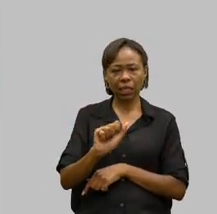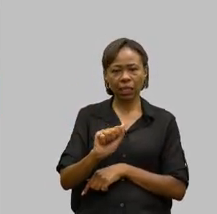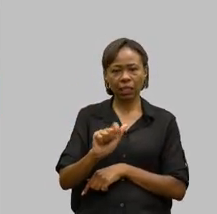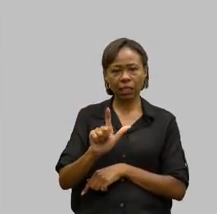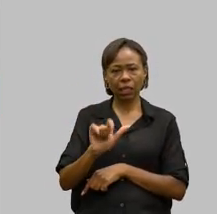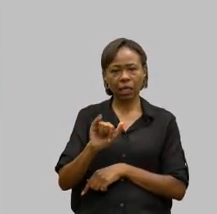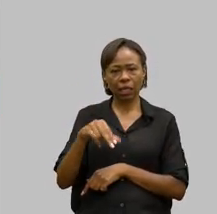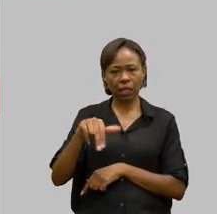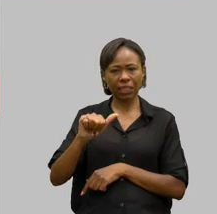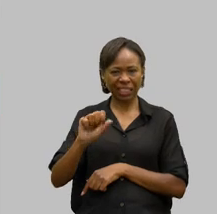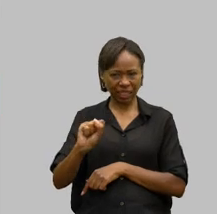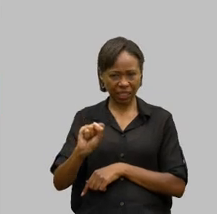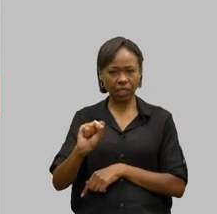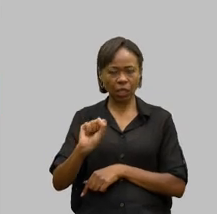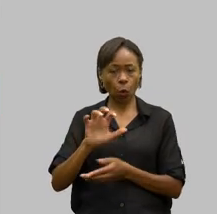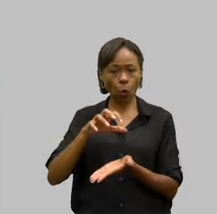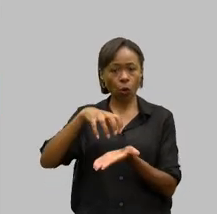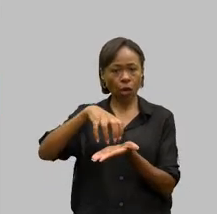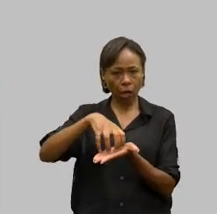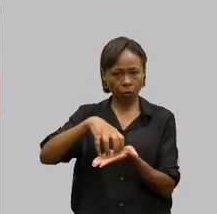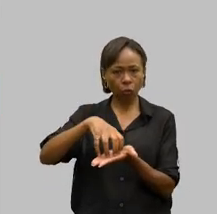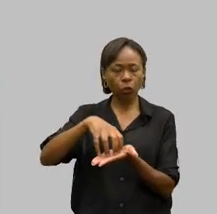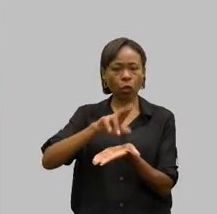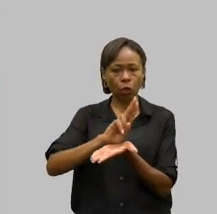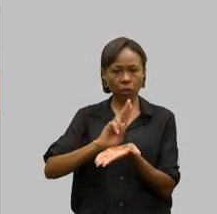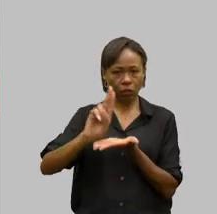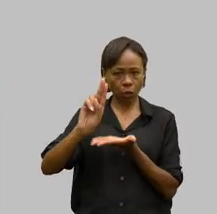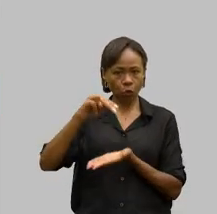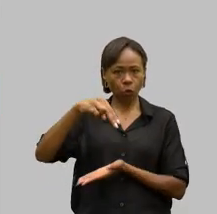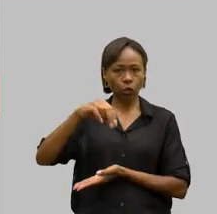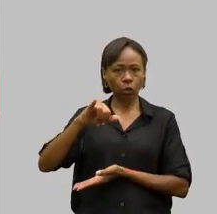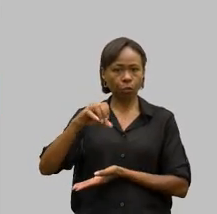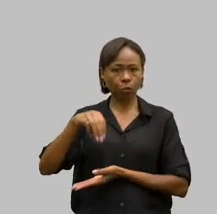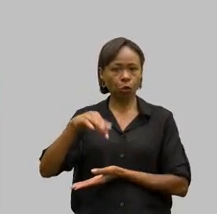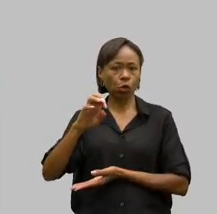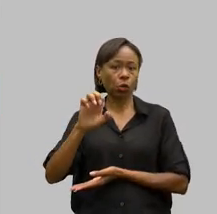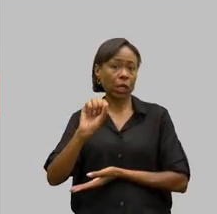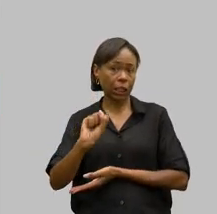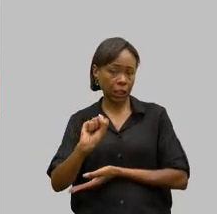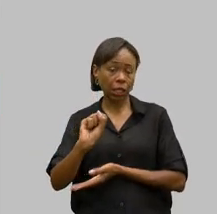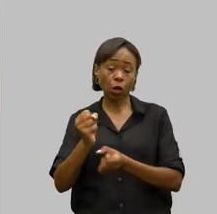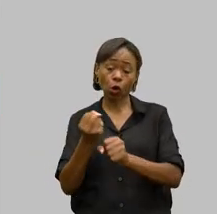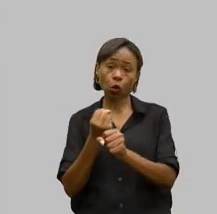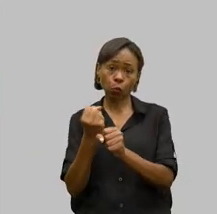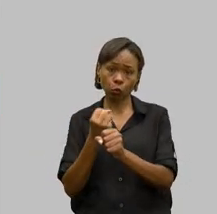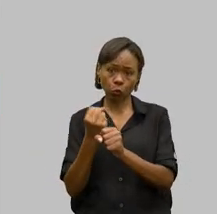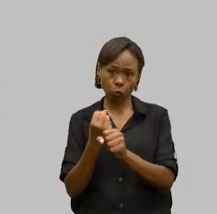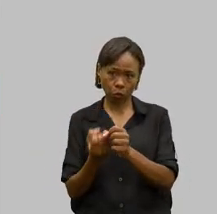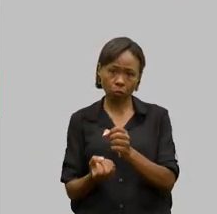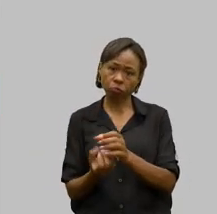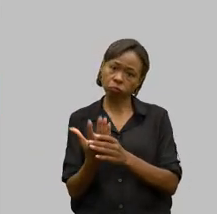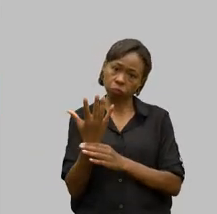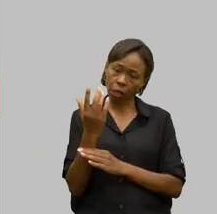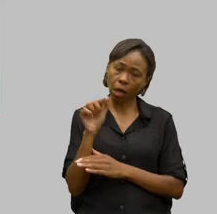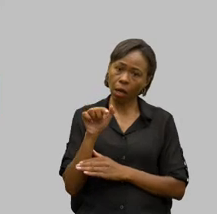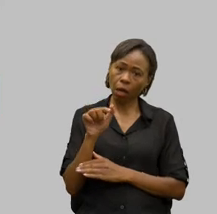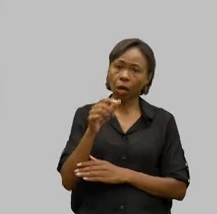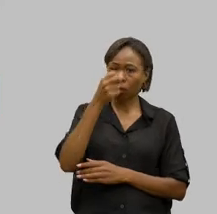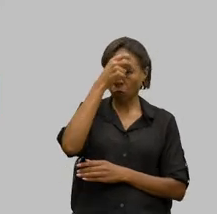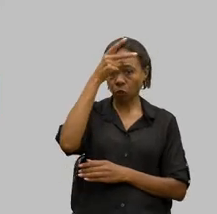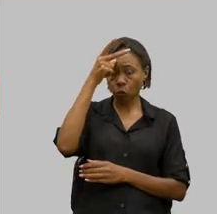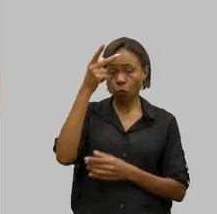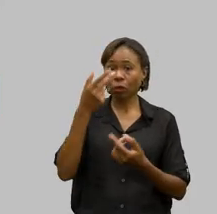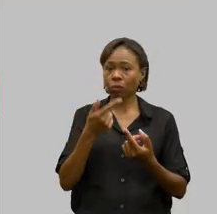campus da Unimontes, que será construído lá. Pude ver o contrapé inicial, que a prefeitura irá, com parceria,